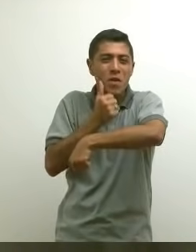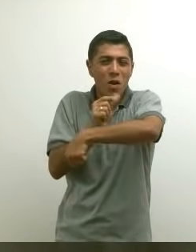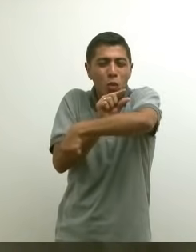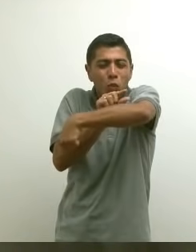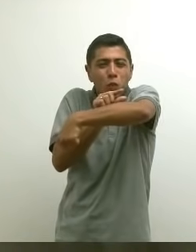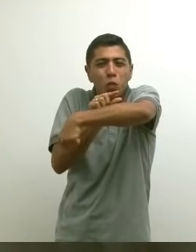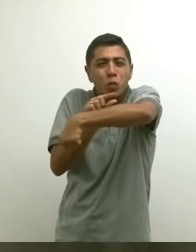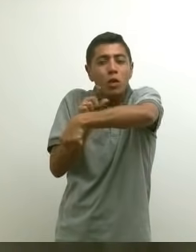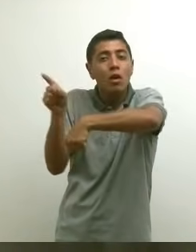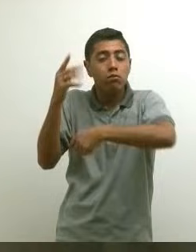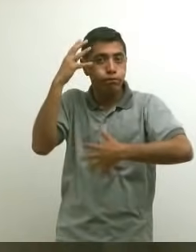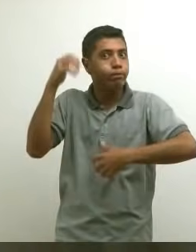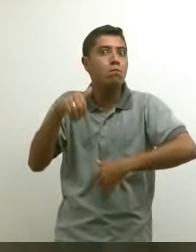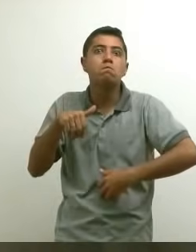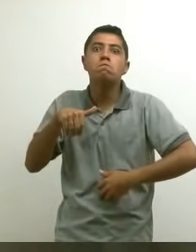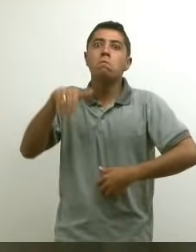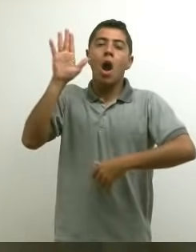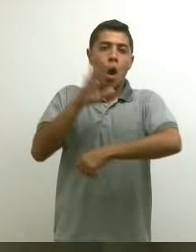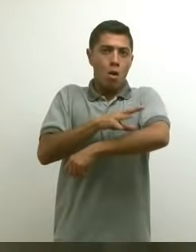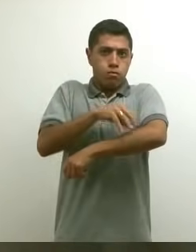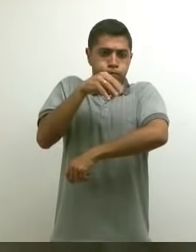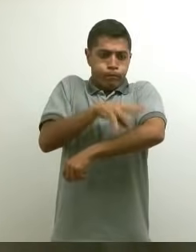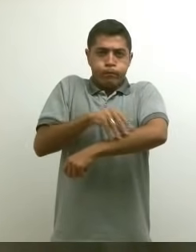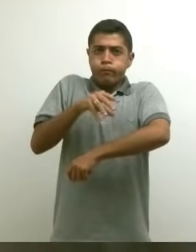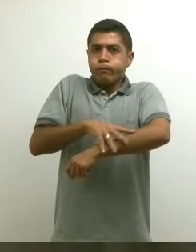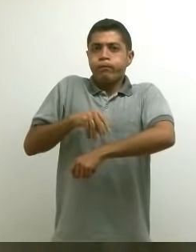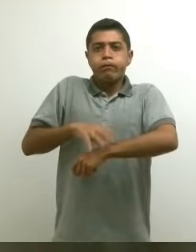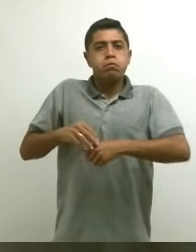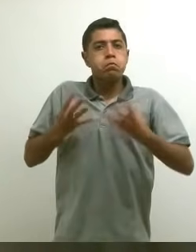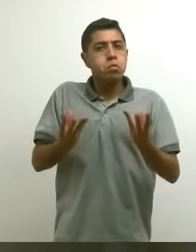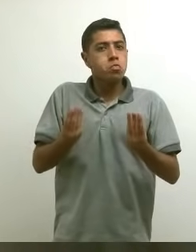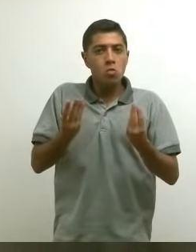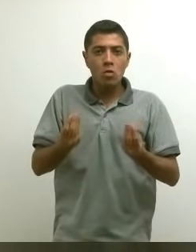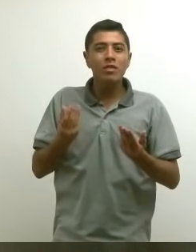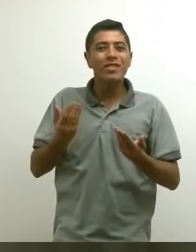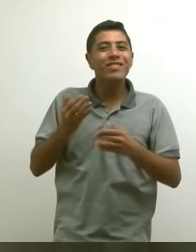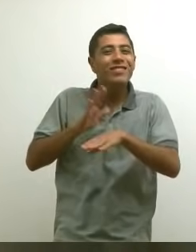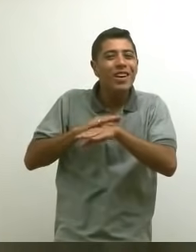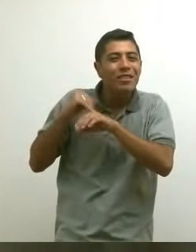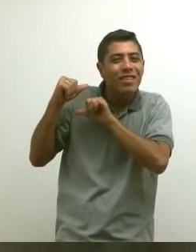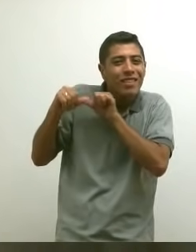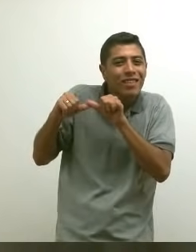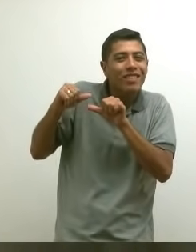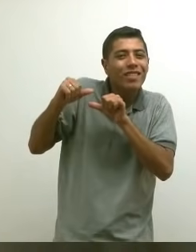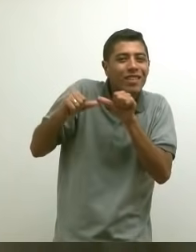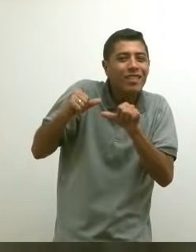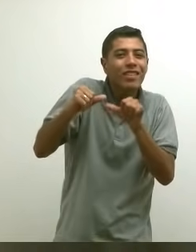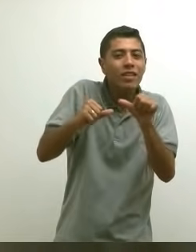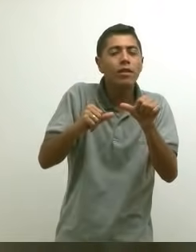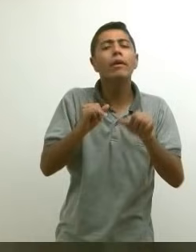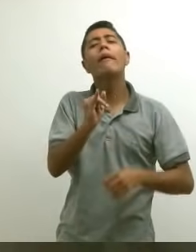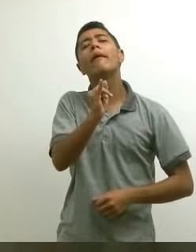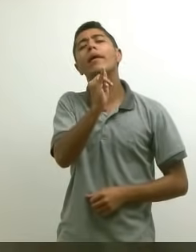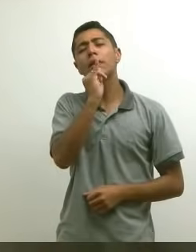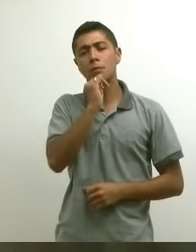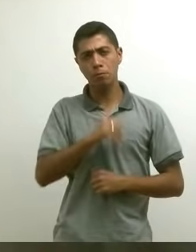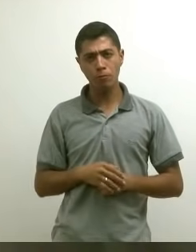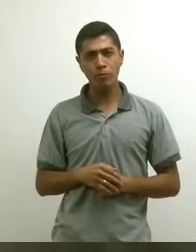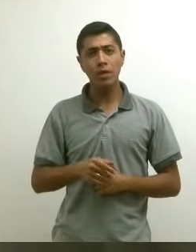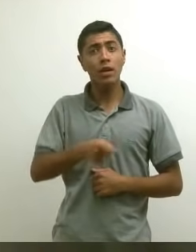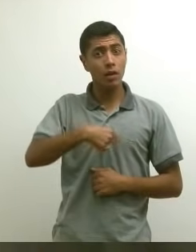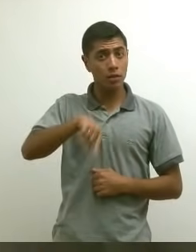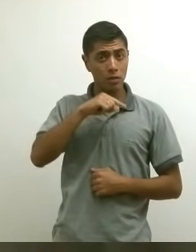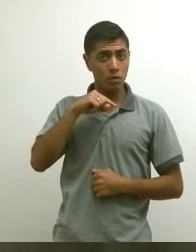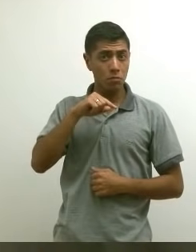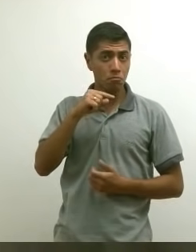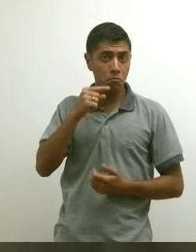e todo em toda a simplicidade por exemplo se a gente observa um cachorro adulto um cachorro jovem